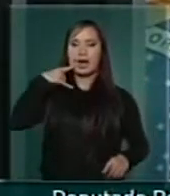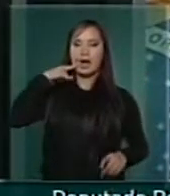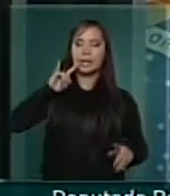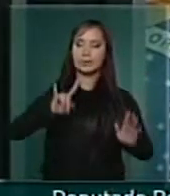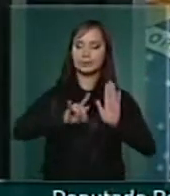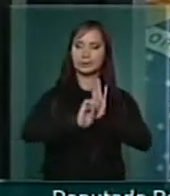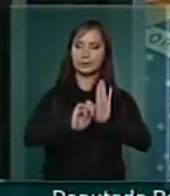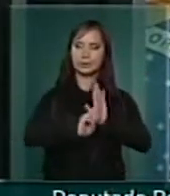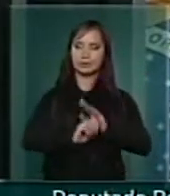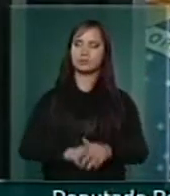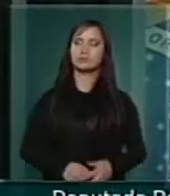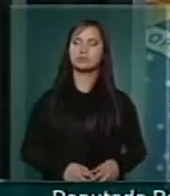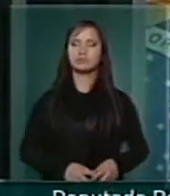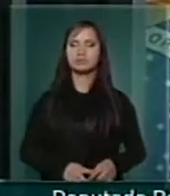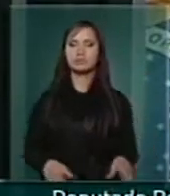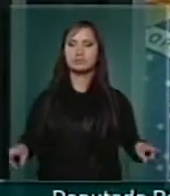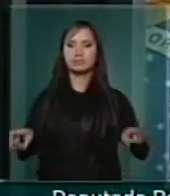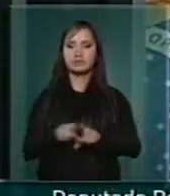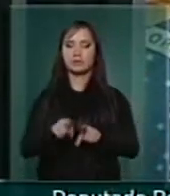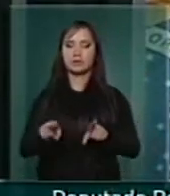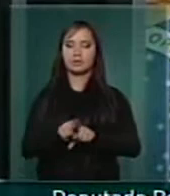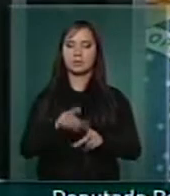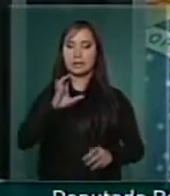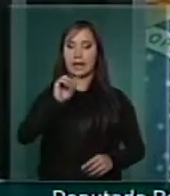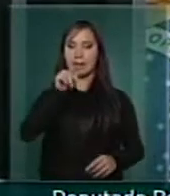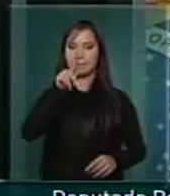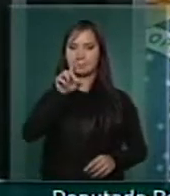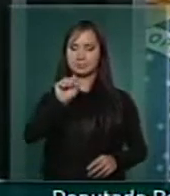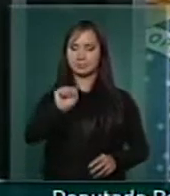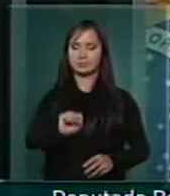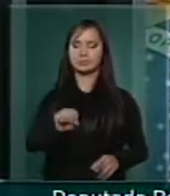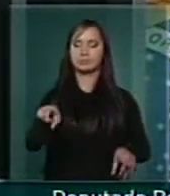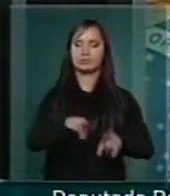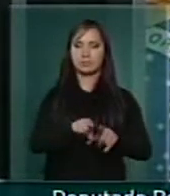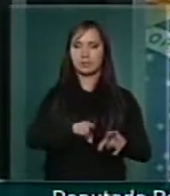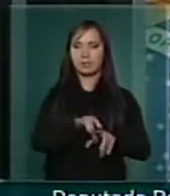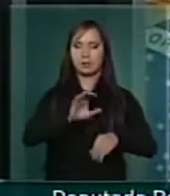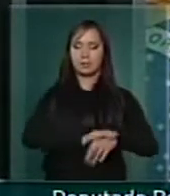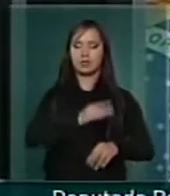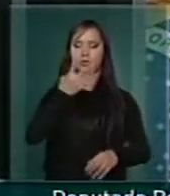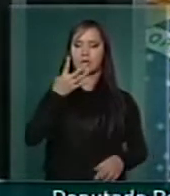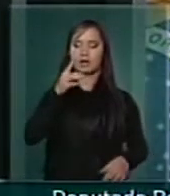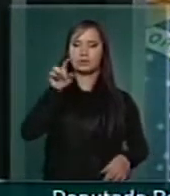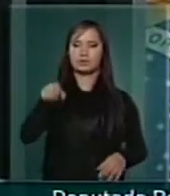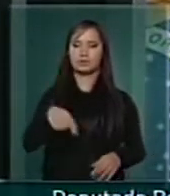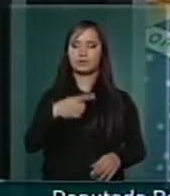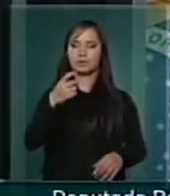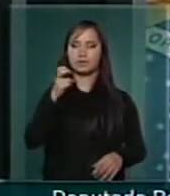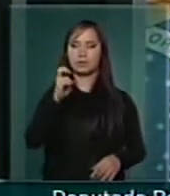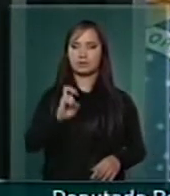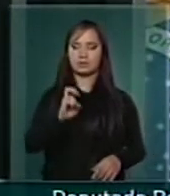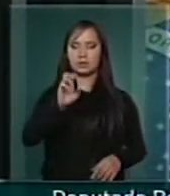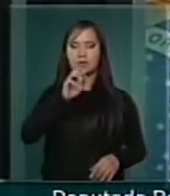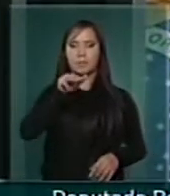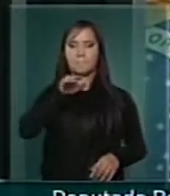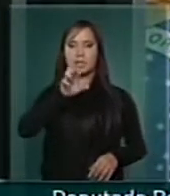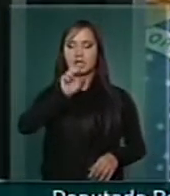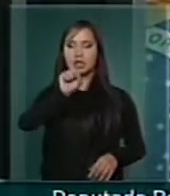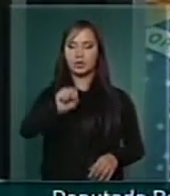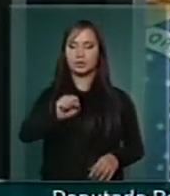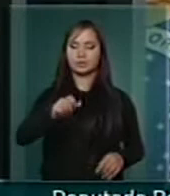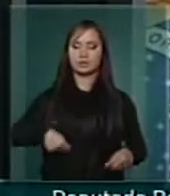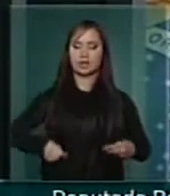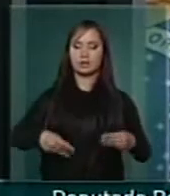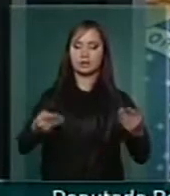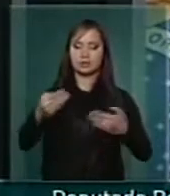disso, milhões, mais de 4,5 milhões foram gastos em procedimentos hospitalares. Eu peço um